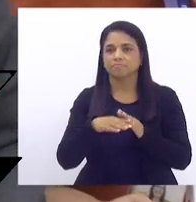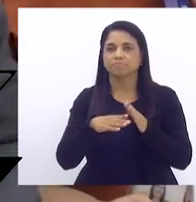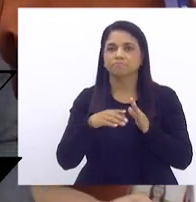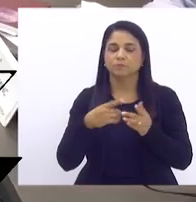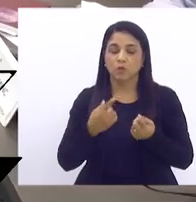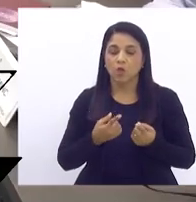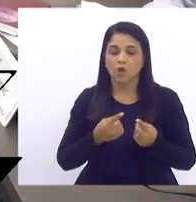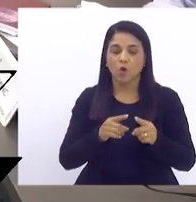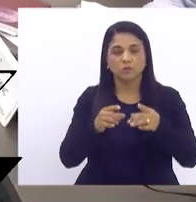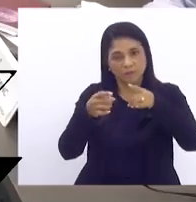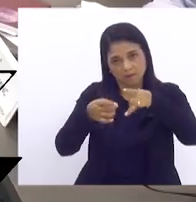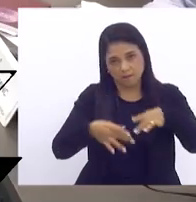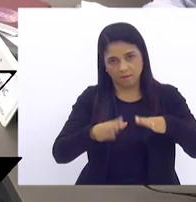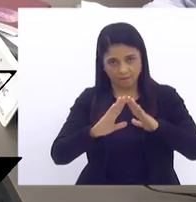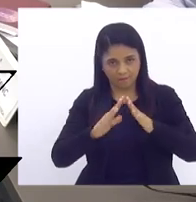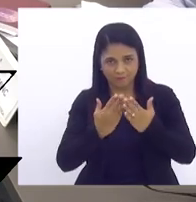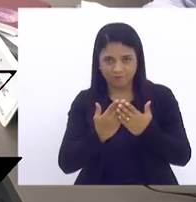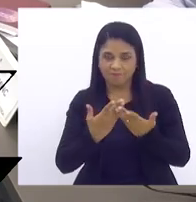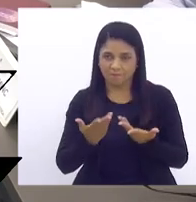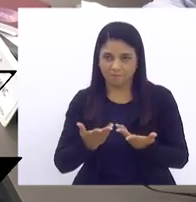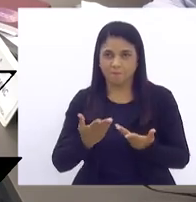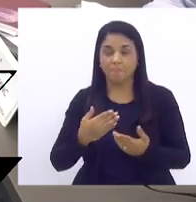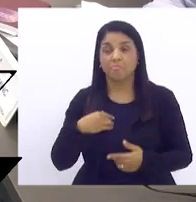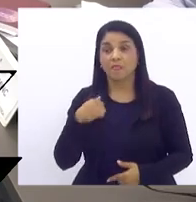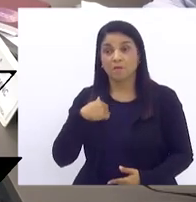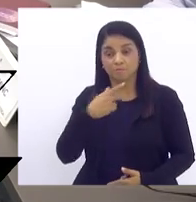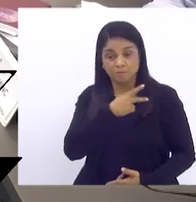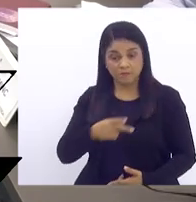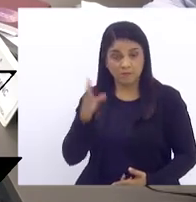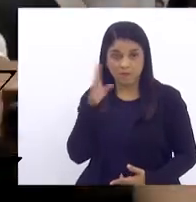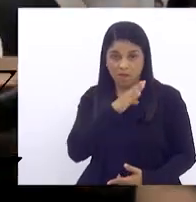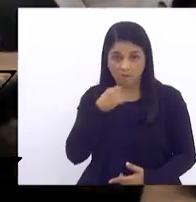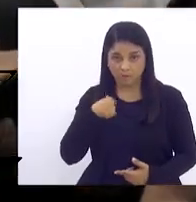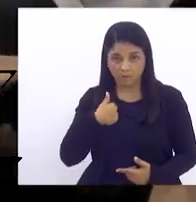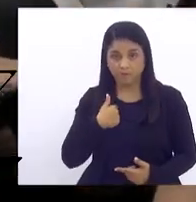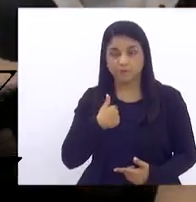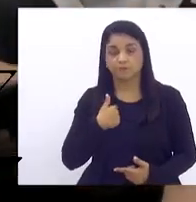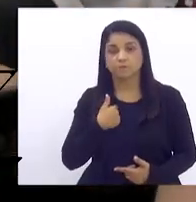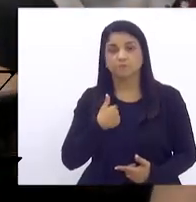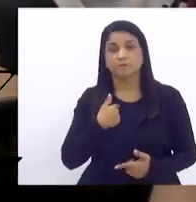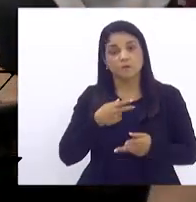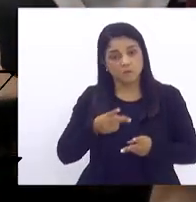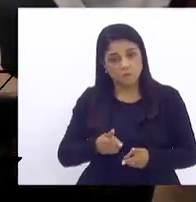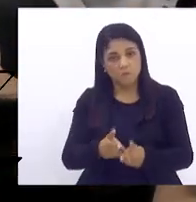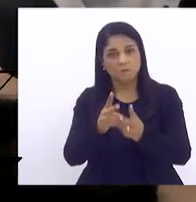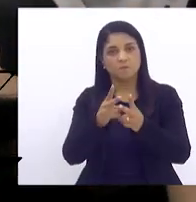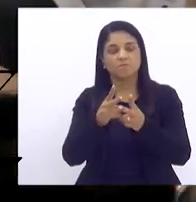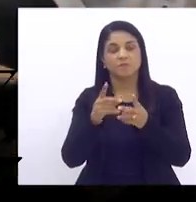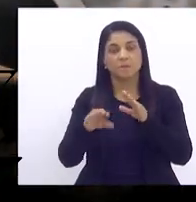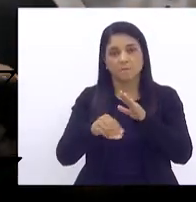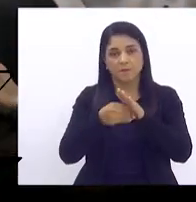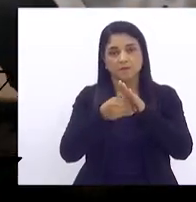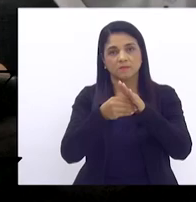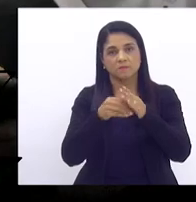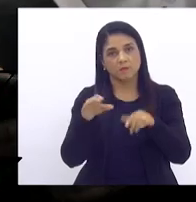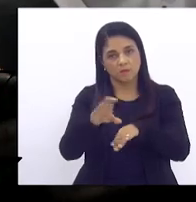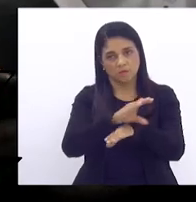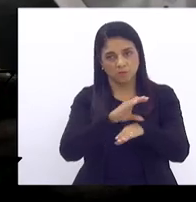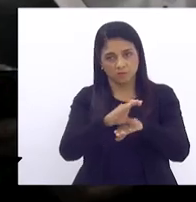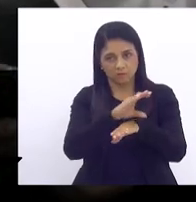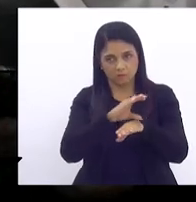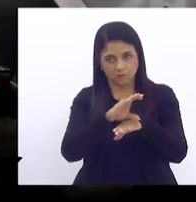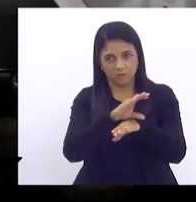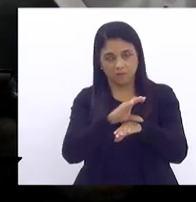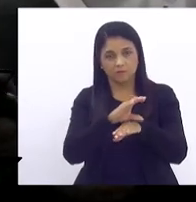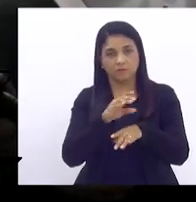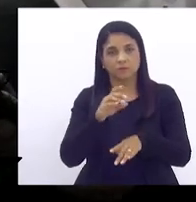escolar. Perfeito. Deputada Verônica Lima, presidente, relatora. Muito rapidamente, eu queria manter aqui meu parecer pela constitucionalidade, porque